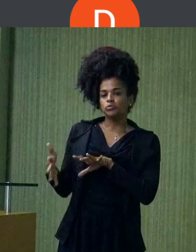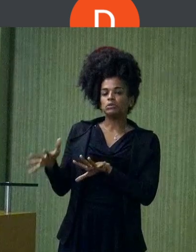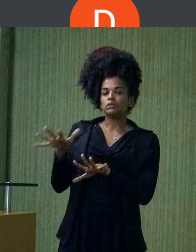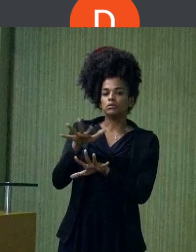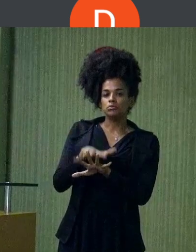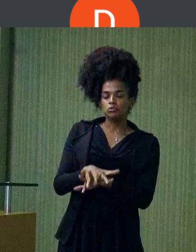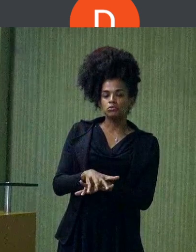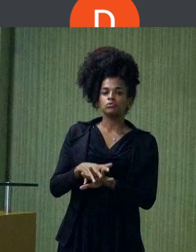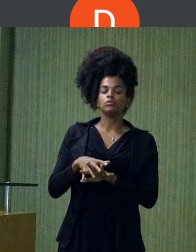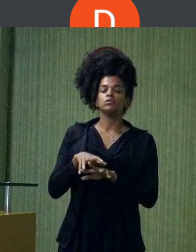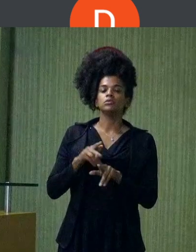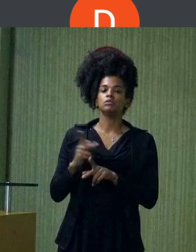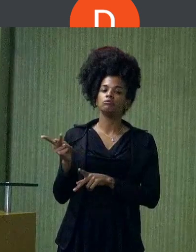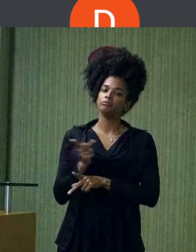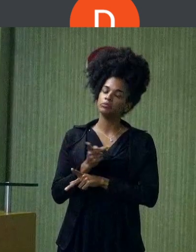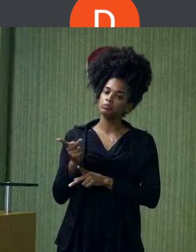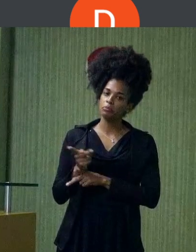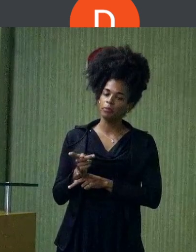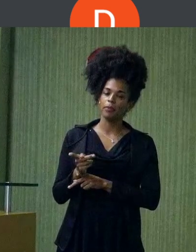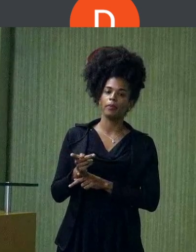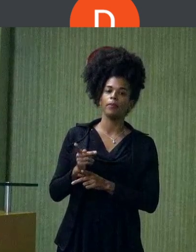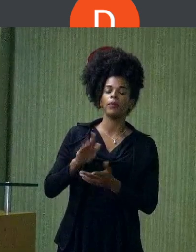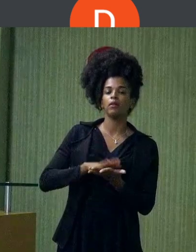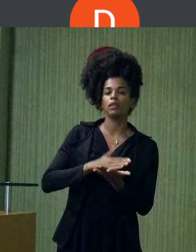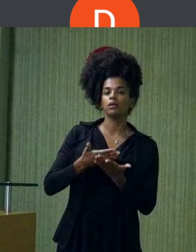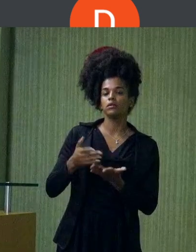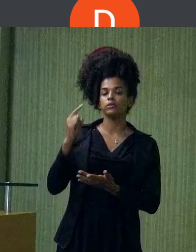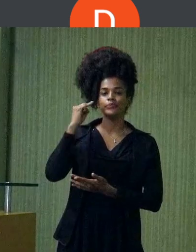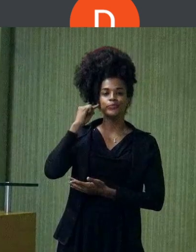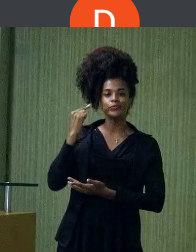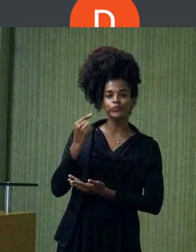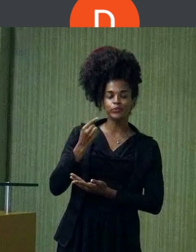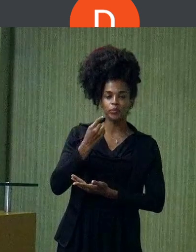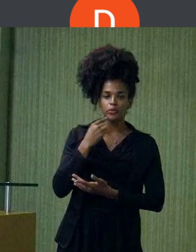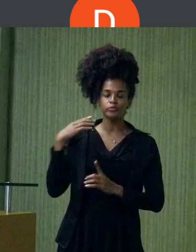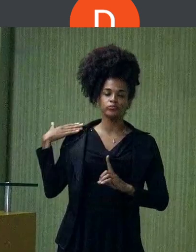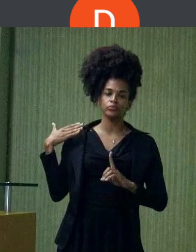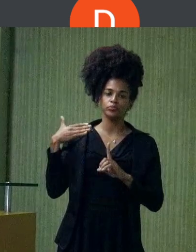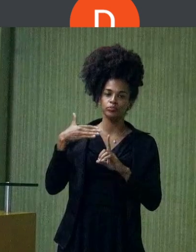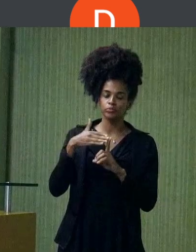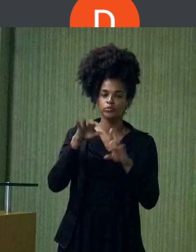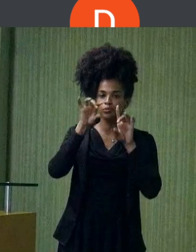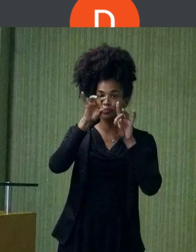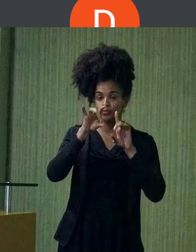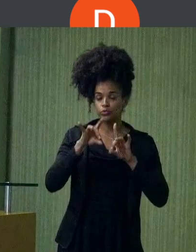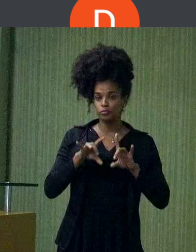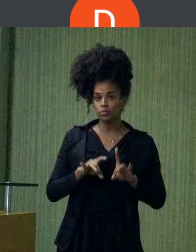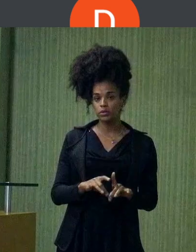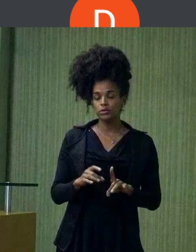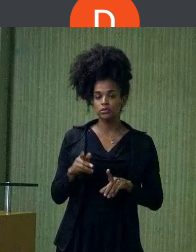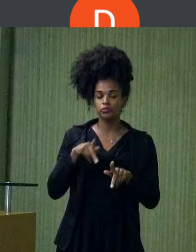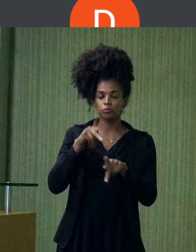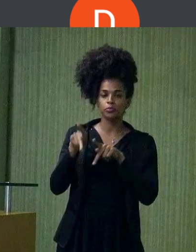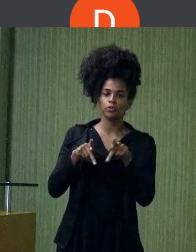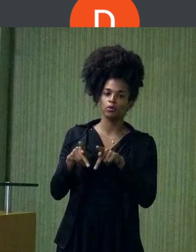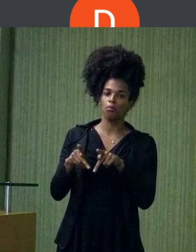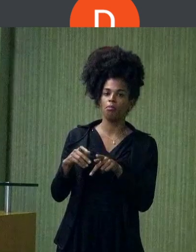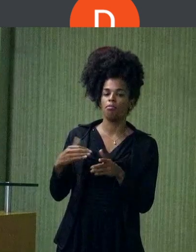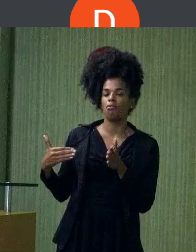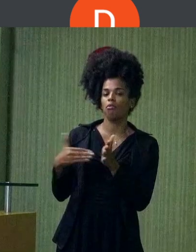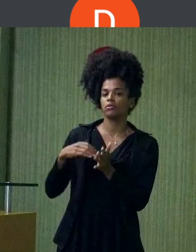eh de surdos ela apresenta um objetivo específico então universalizar para população de 4 a 17 anos